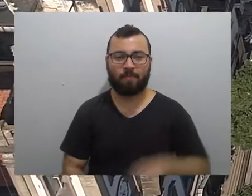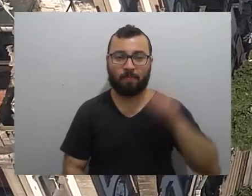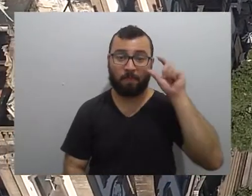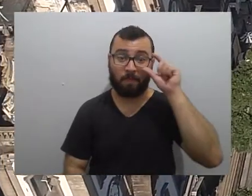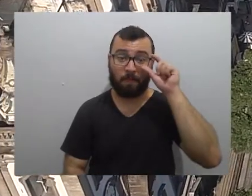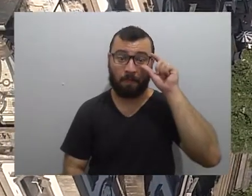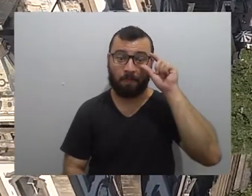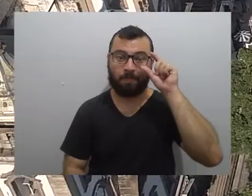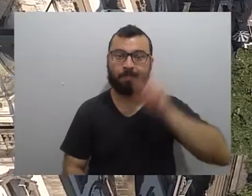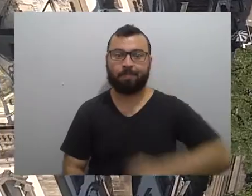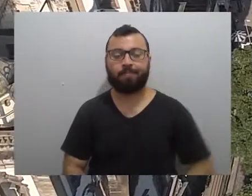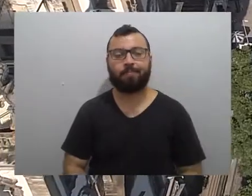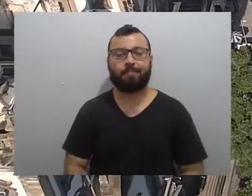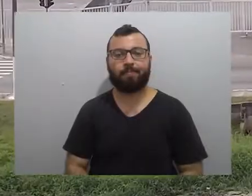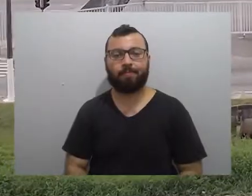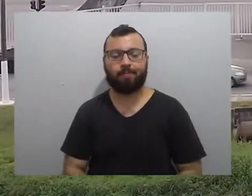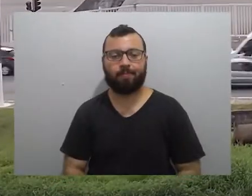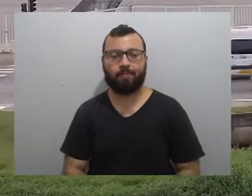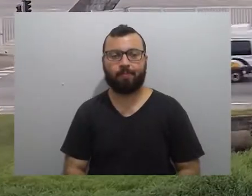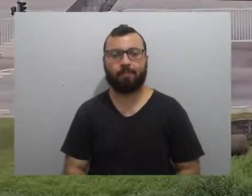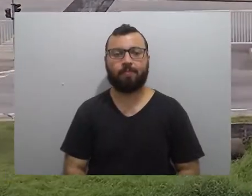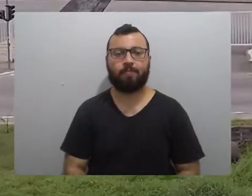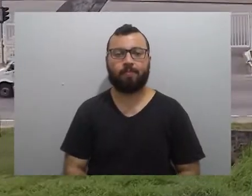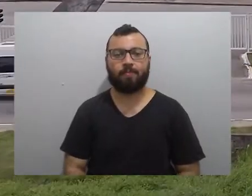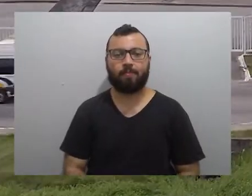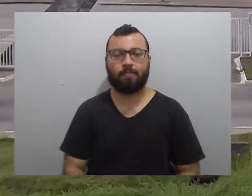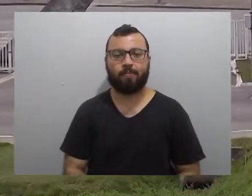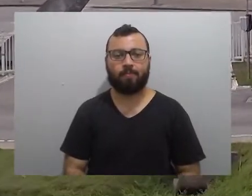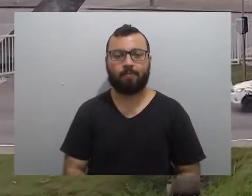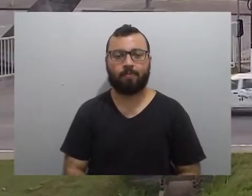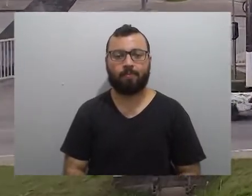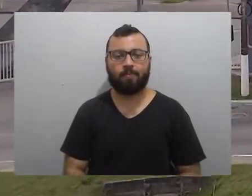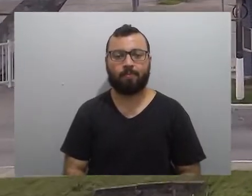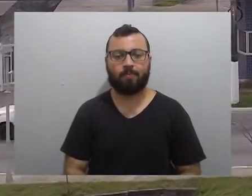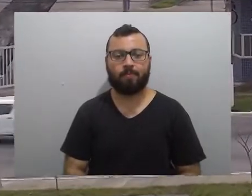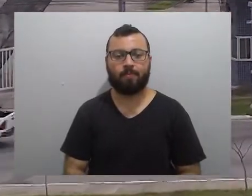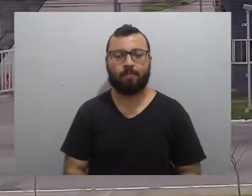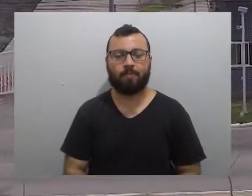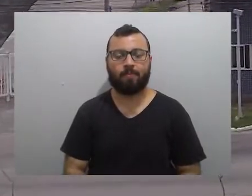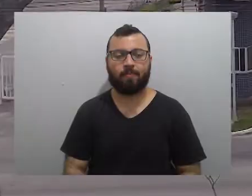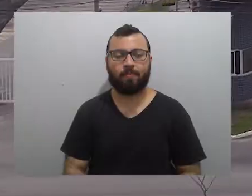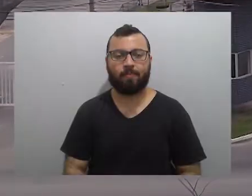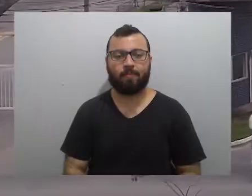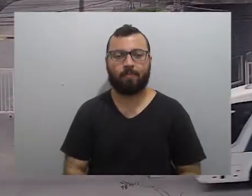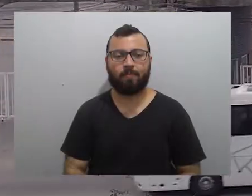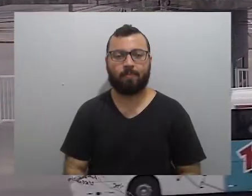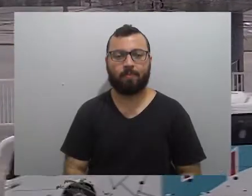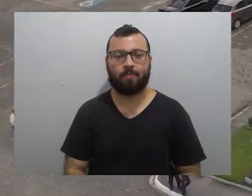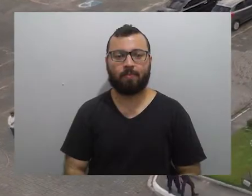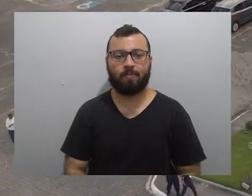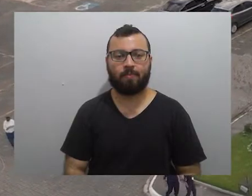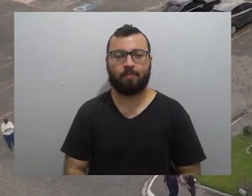Em 2020, enquanto a Universidade Federal do Rio de Janeiro se preparava para as comemorações do seu centenário,